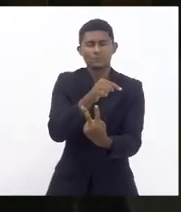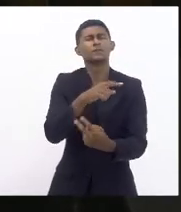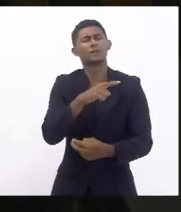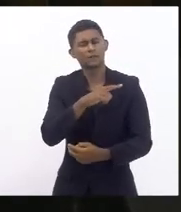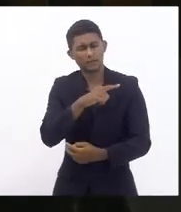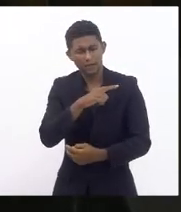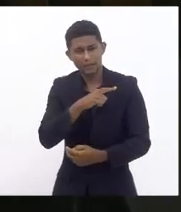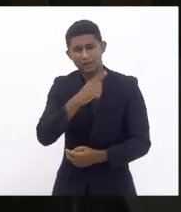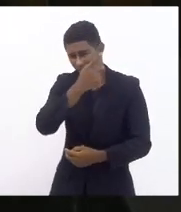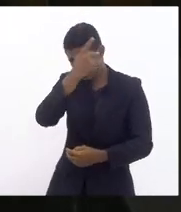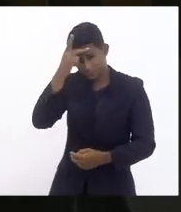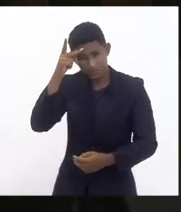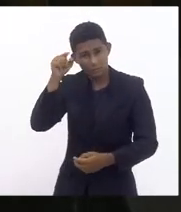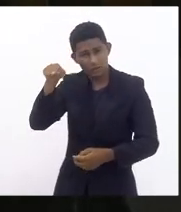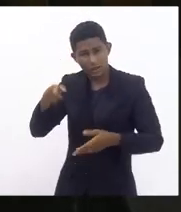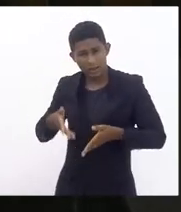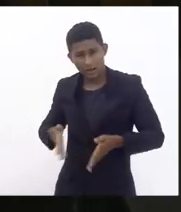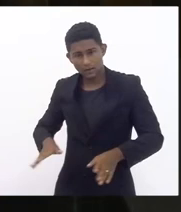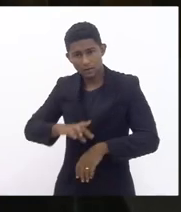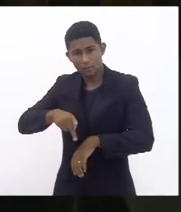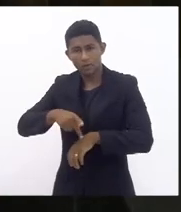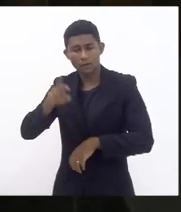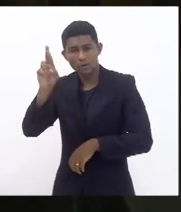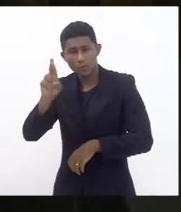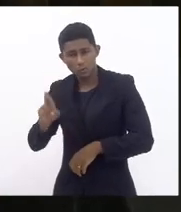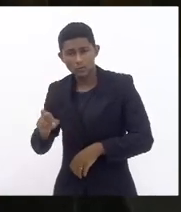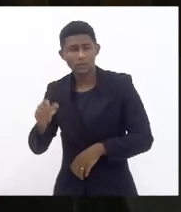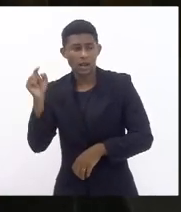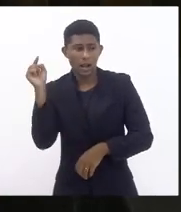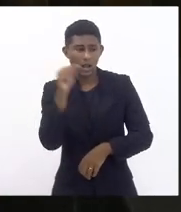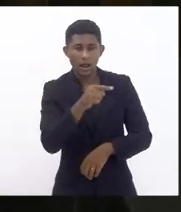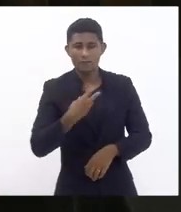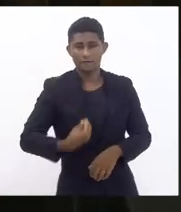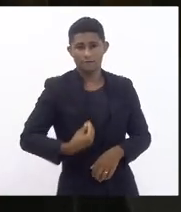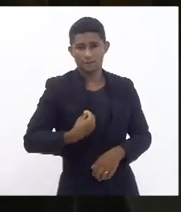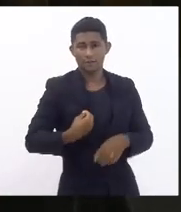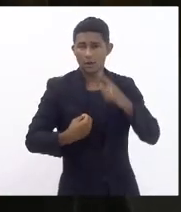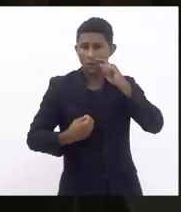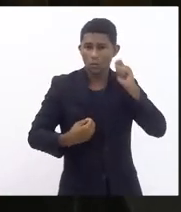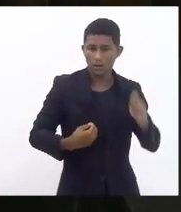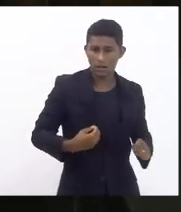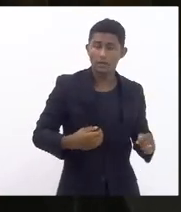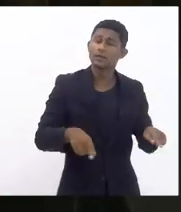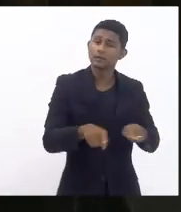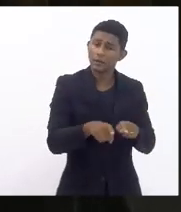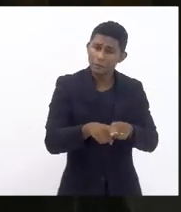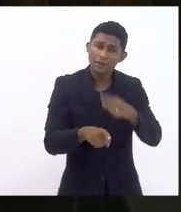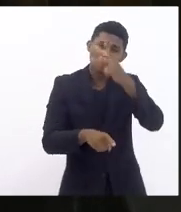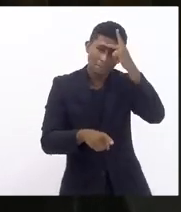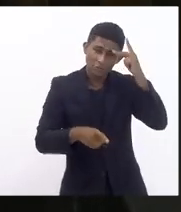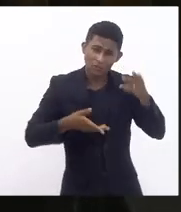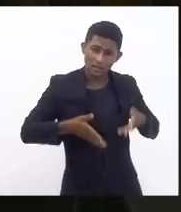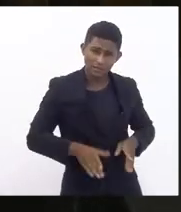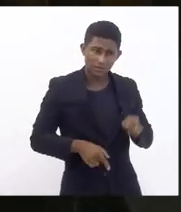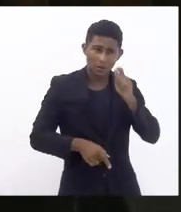na Ucrânia e a recíproca é verdadeira. E aí passam a se